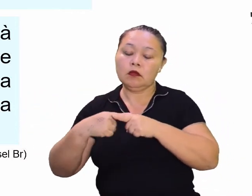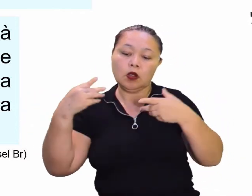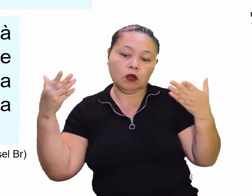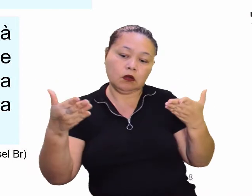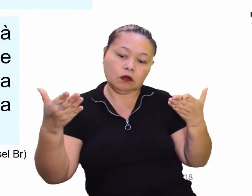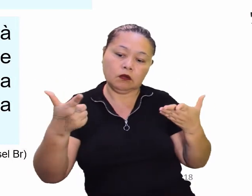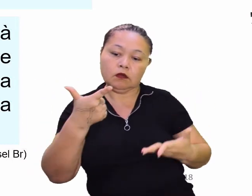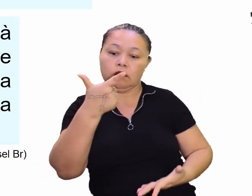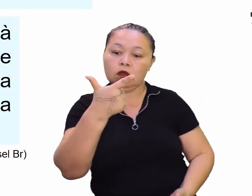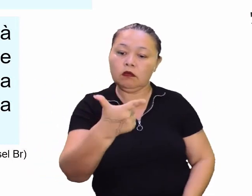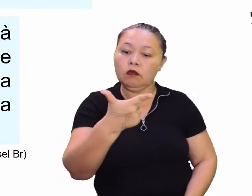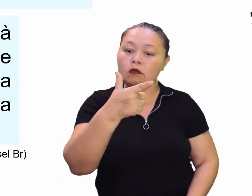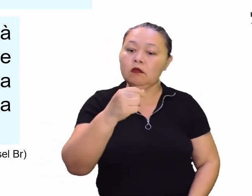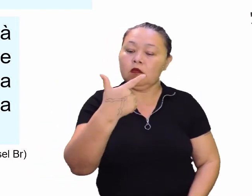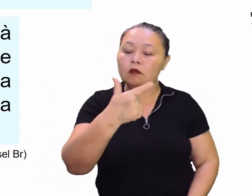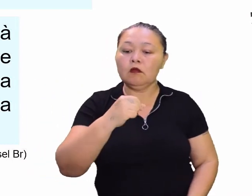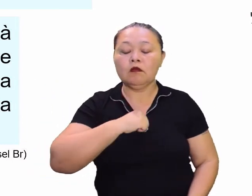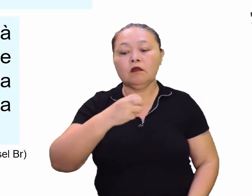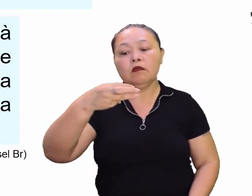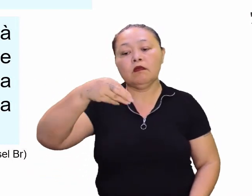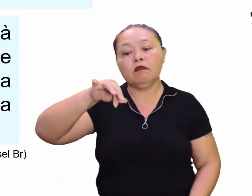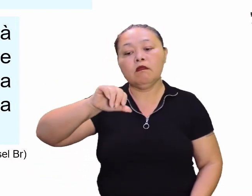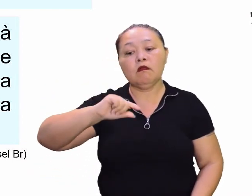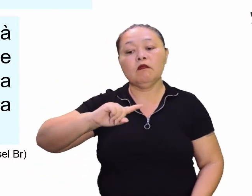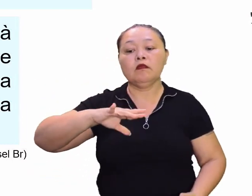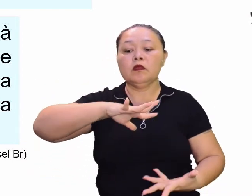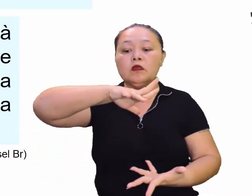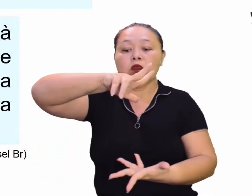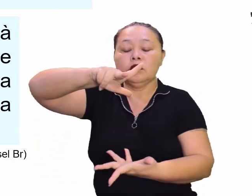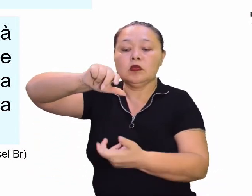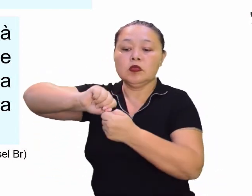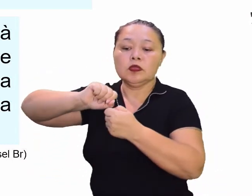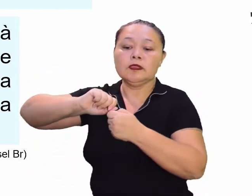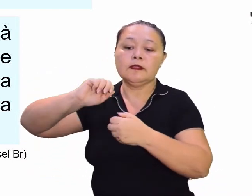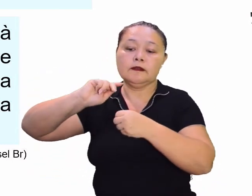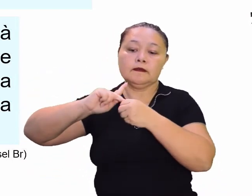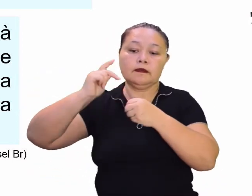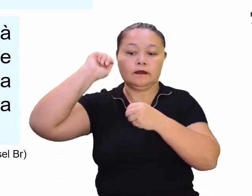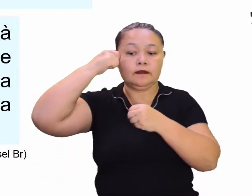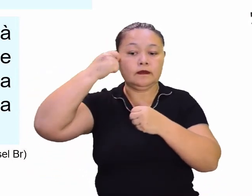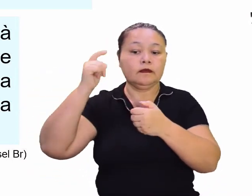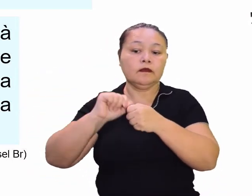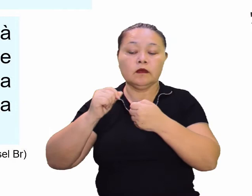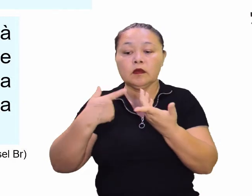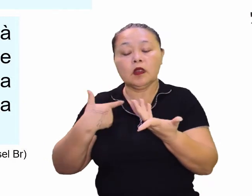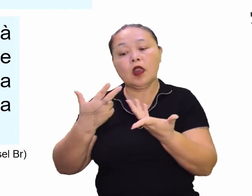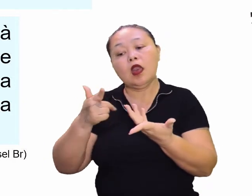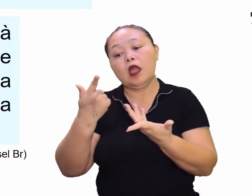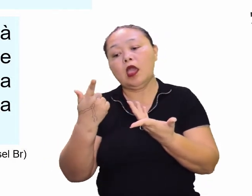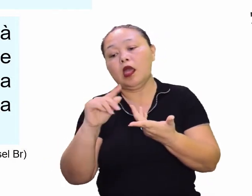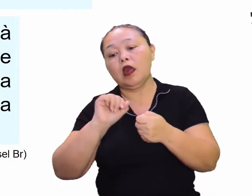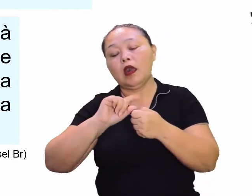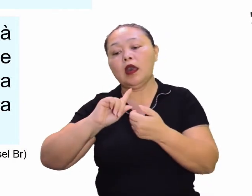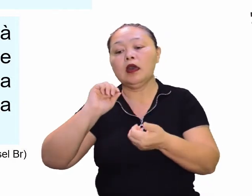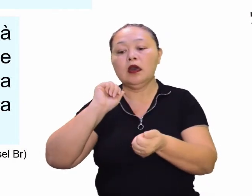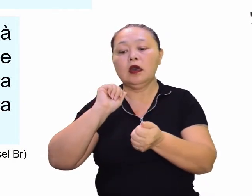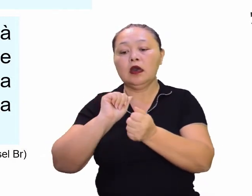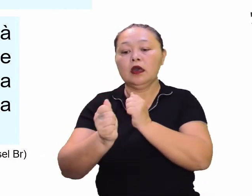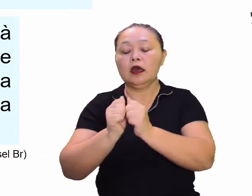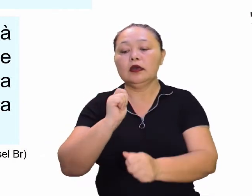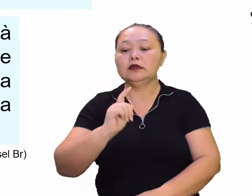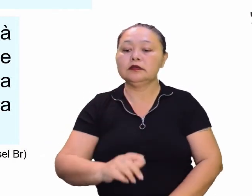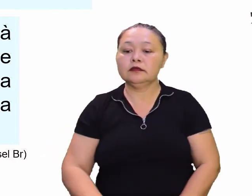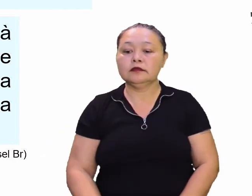hoje, em 2022, a maior parte da matriz energética do mundo é de energia não renovável, principalmente petróleo, carvão